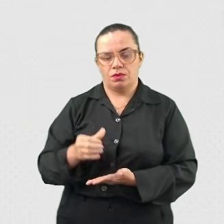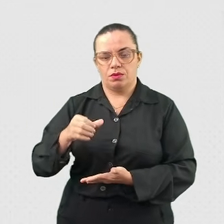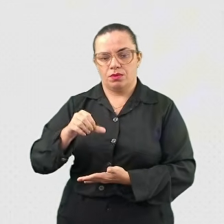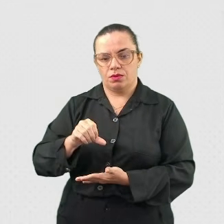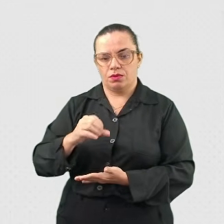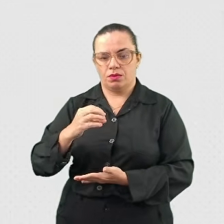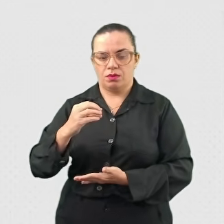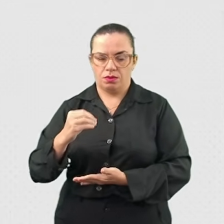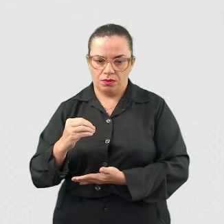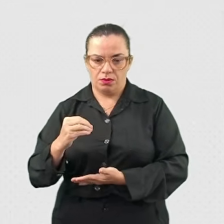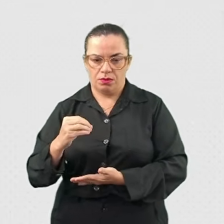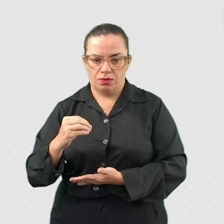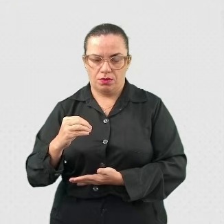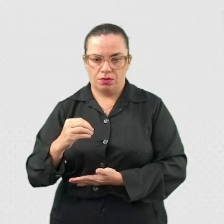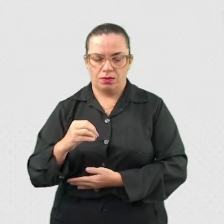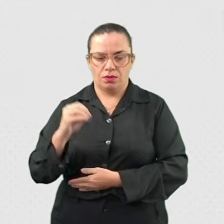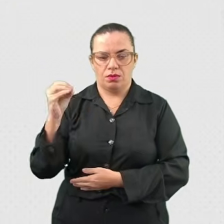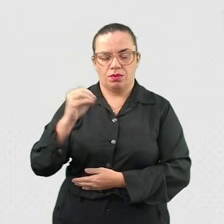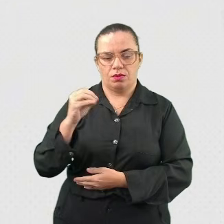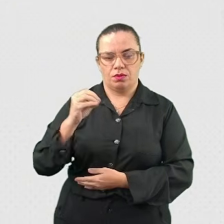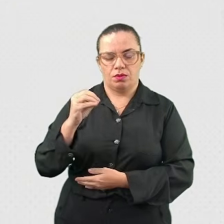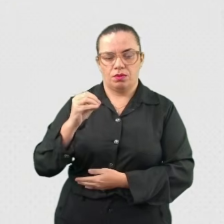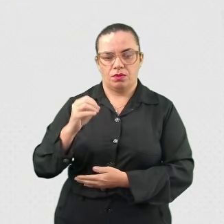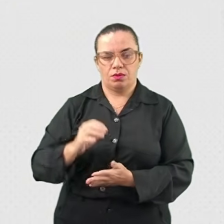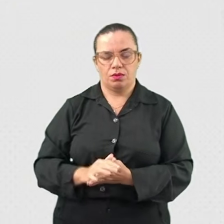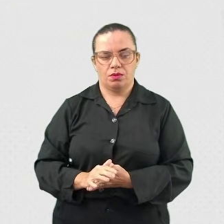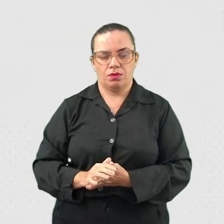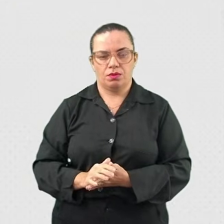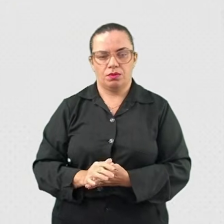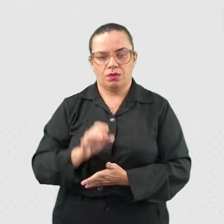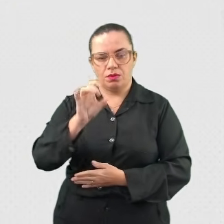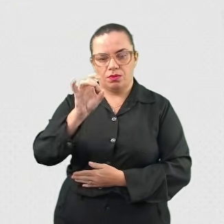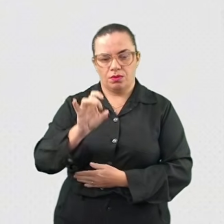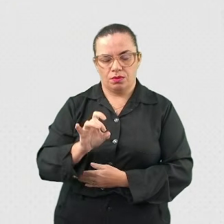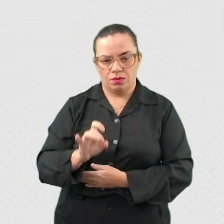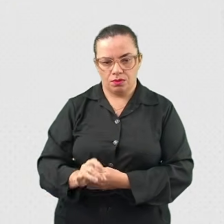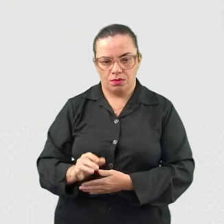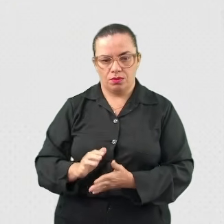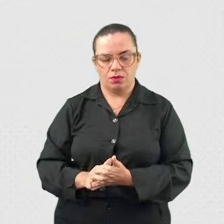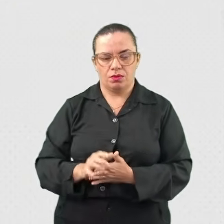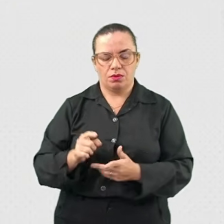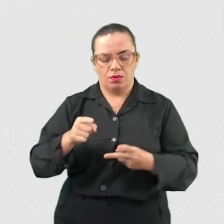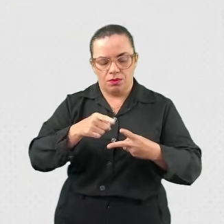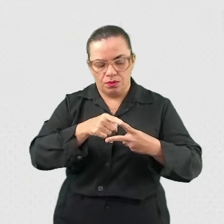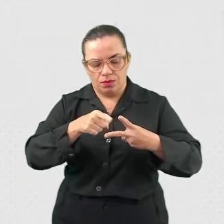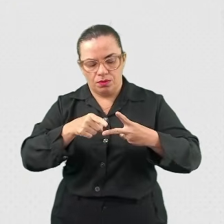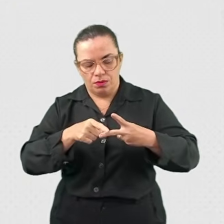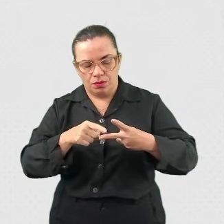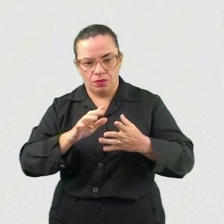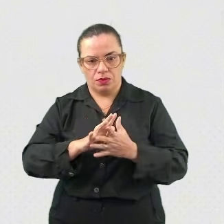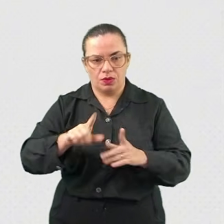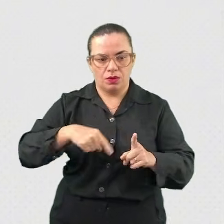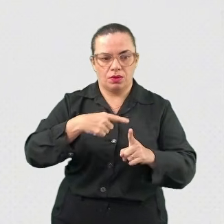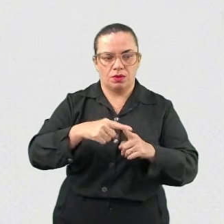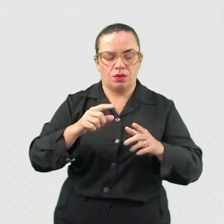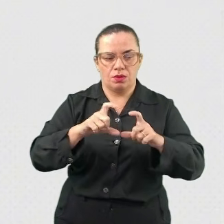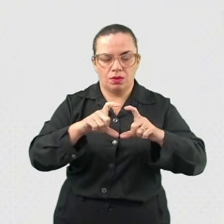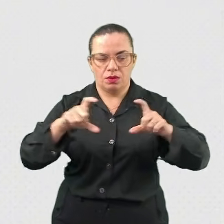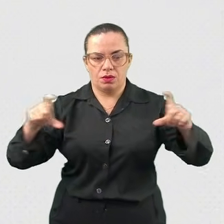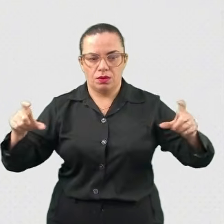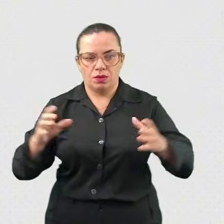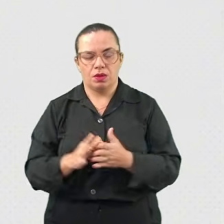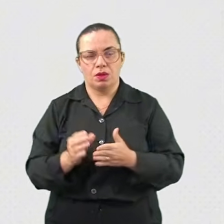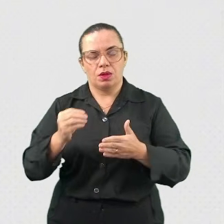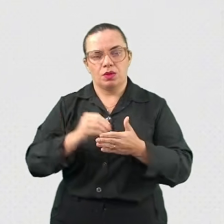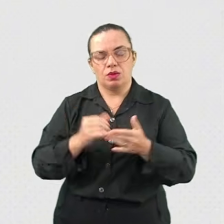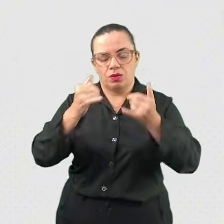graus, ó. Pronto. Você encontrou cada um dos ângulos usando a fórmula da soma dos ângulos